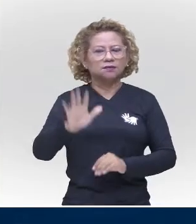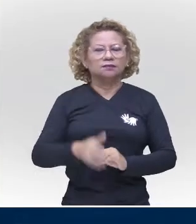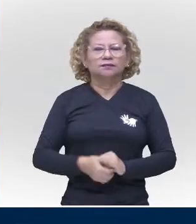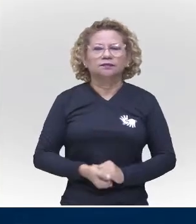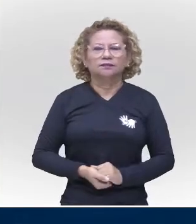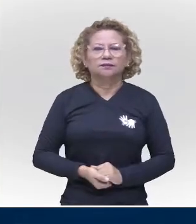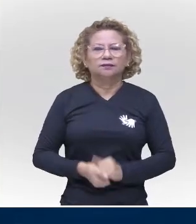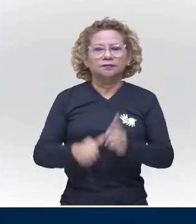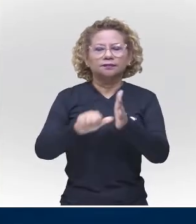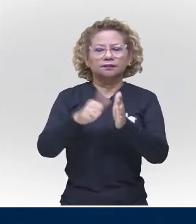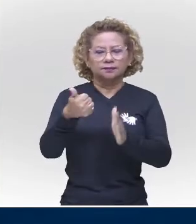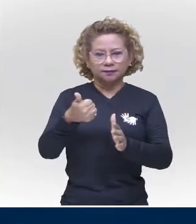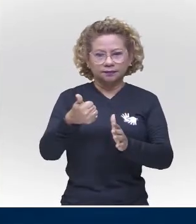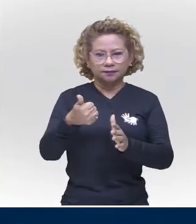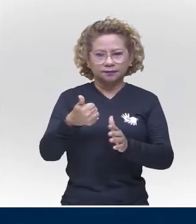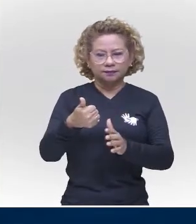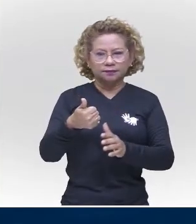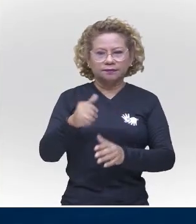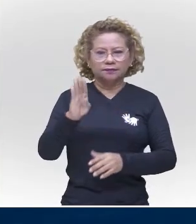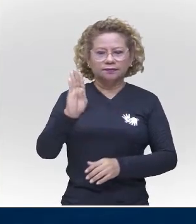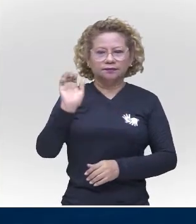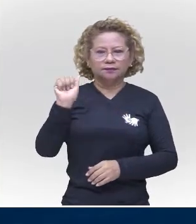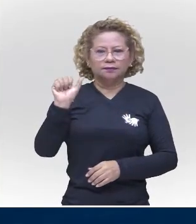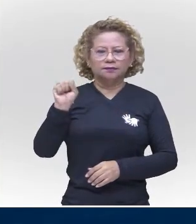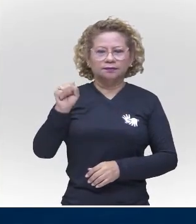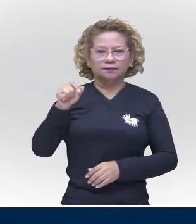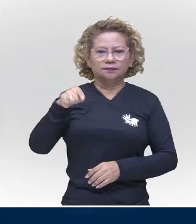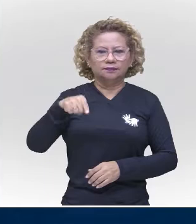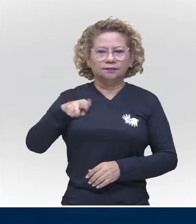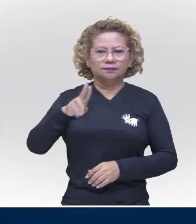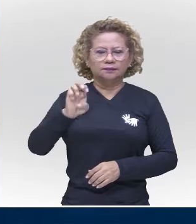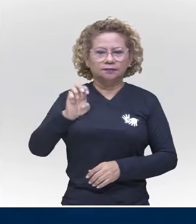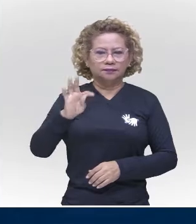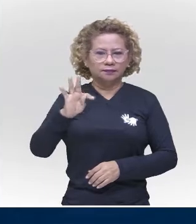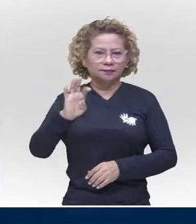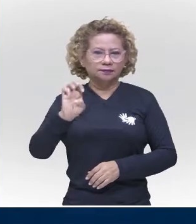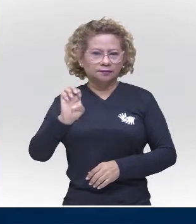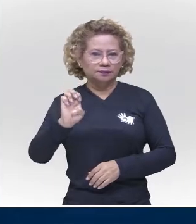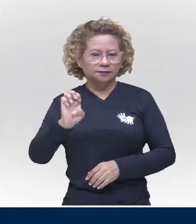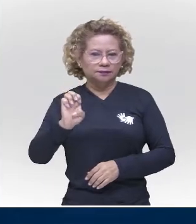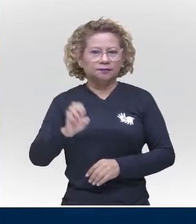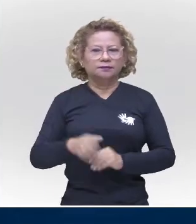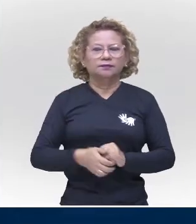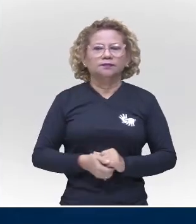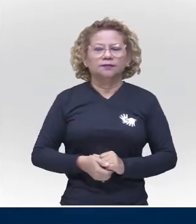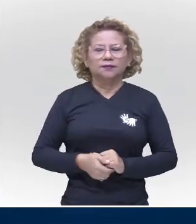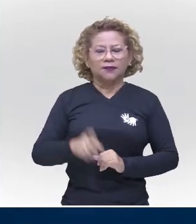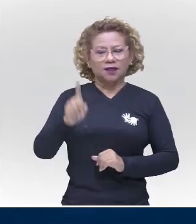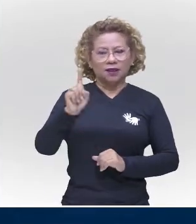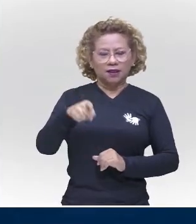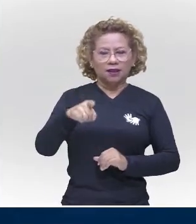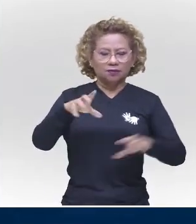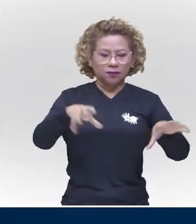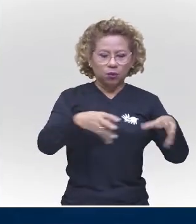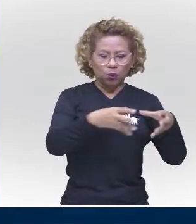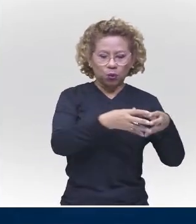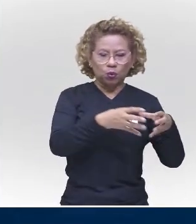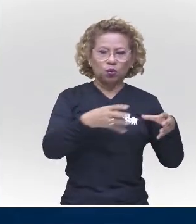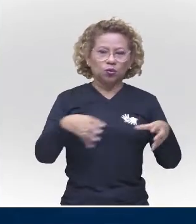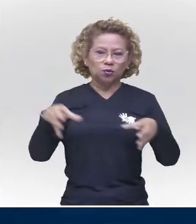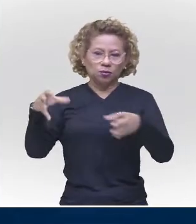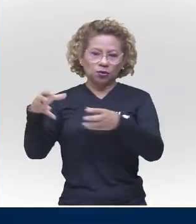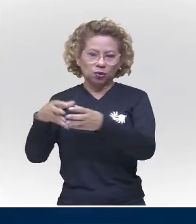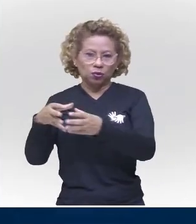nós temos é o basquete. Vocês conhecem o basquete? O basquete, ele é um jogo coletivo, onde